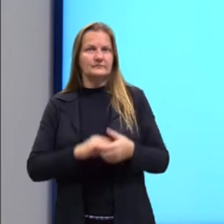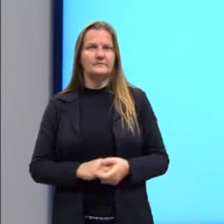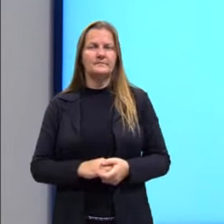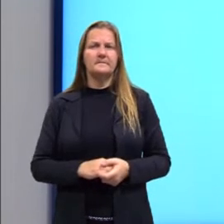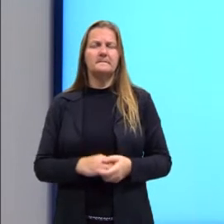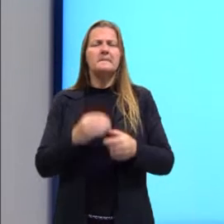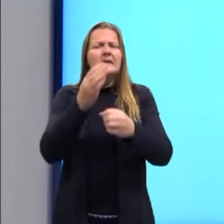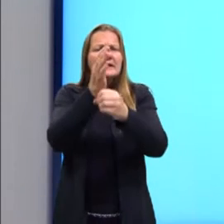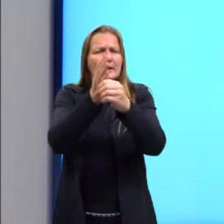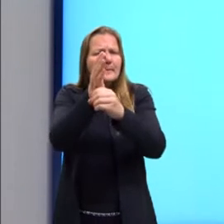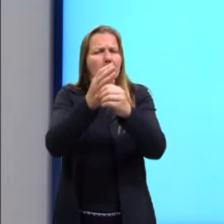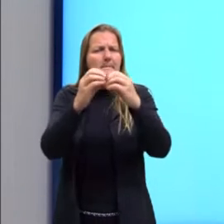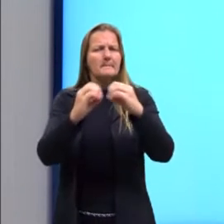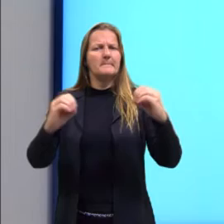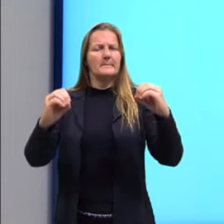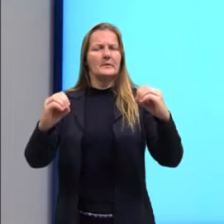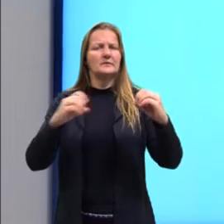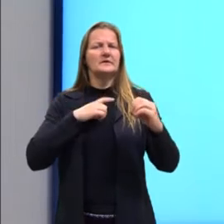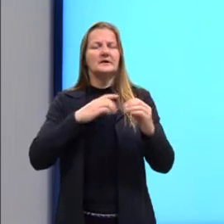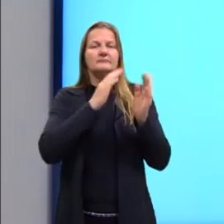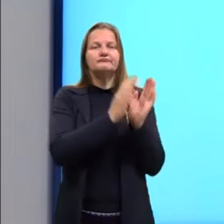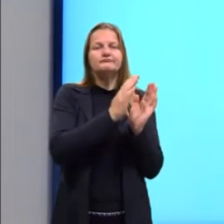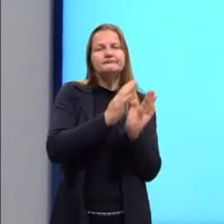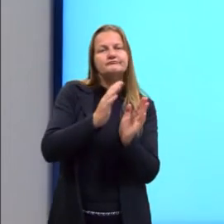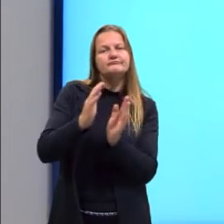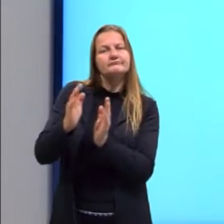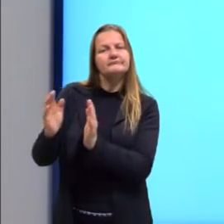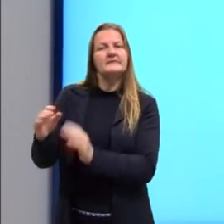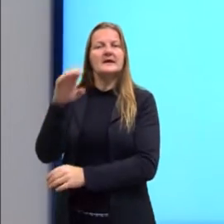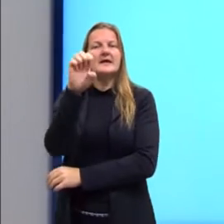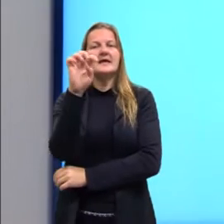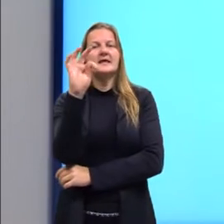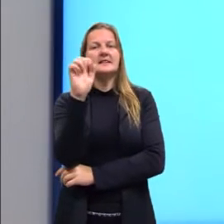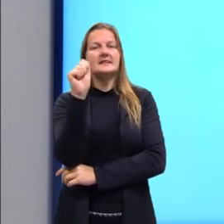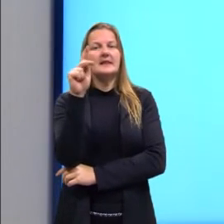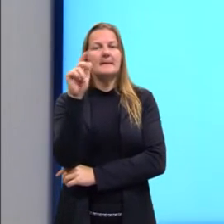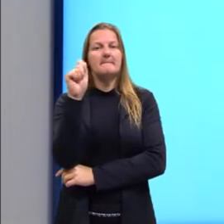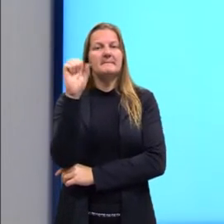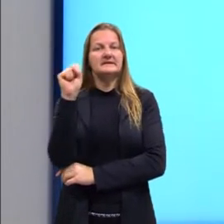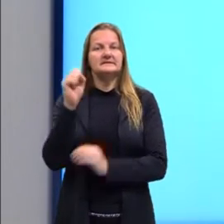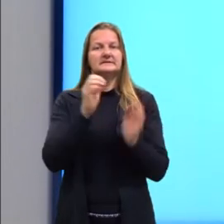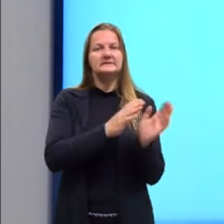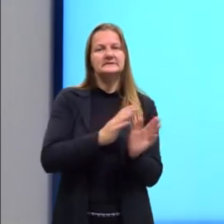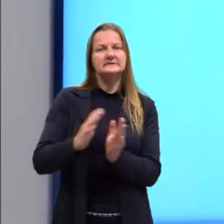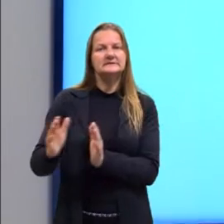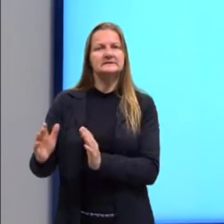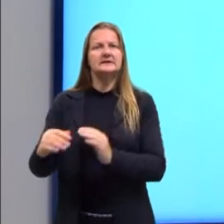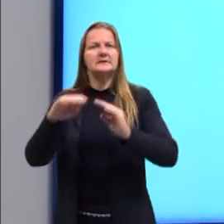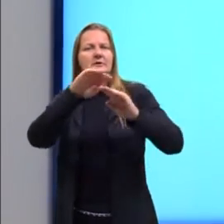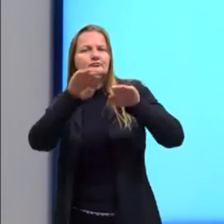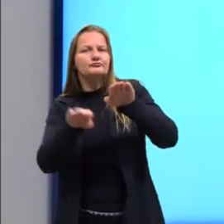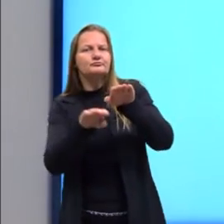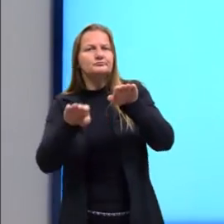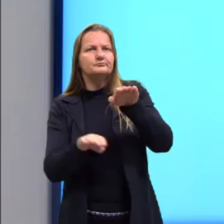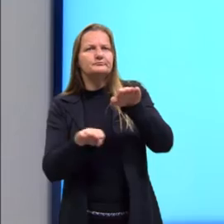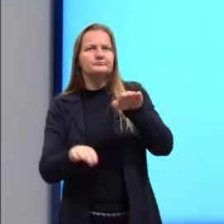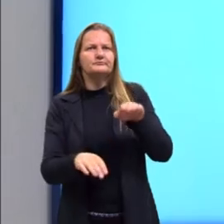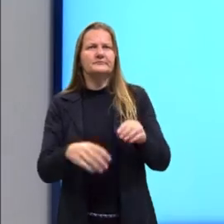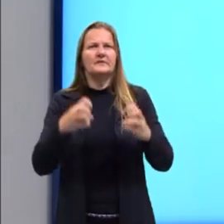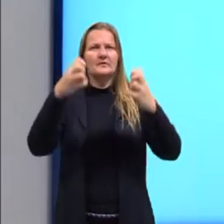é bom a meiose tem algumas etapas algumas etapas algumas fases e também subfases tá